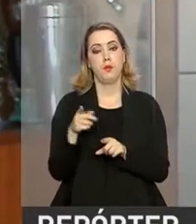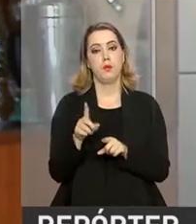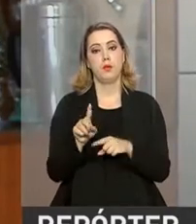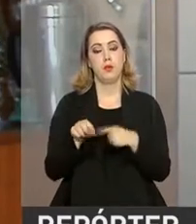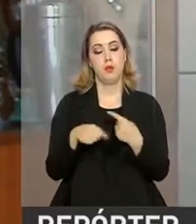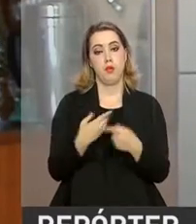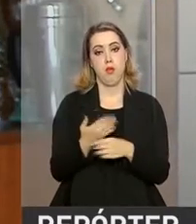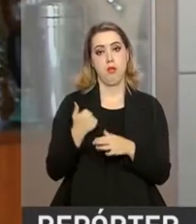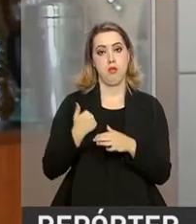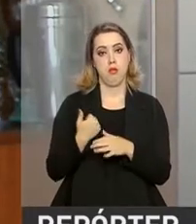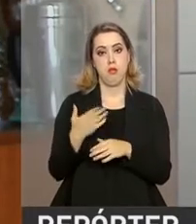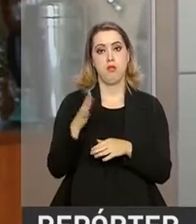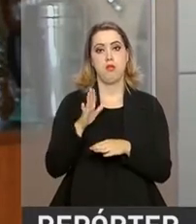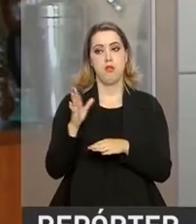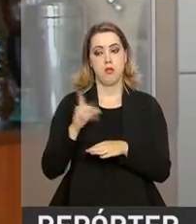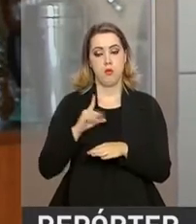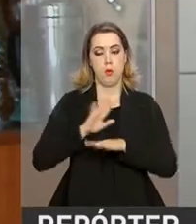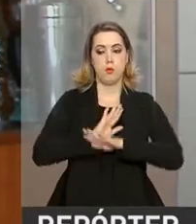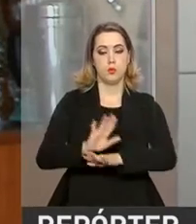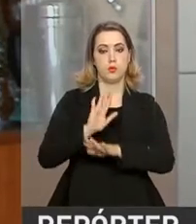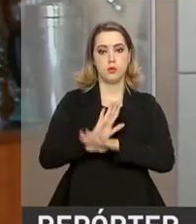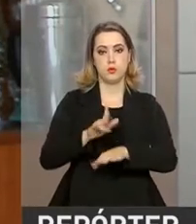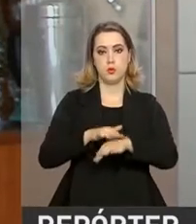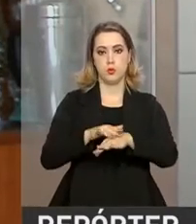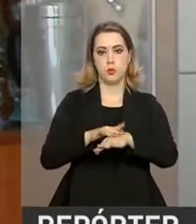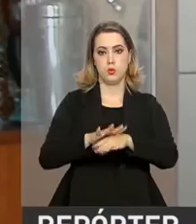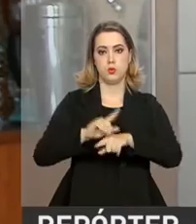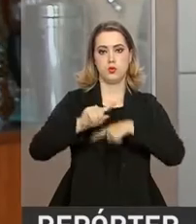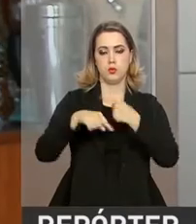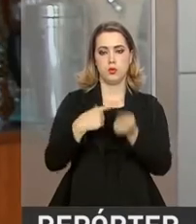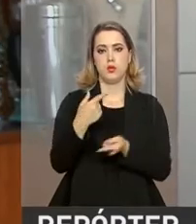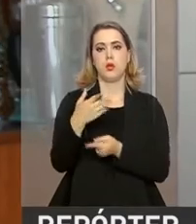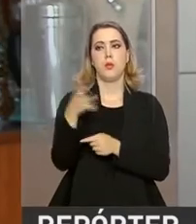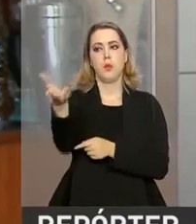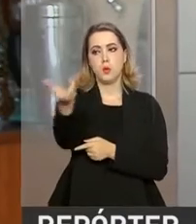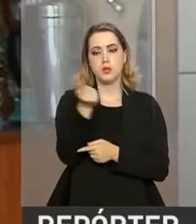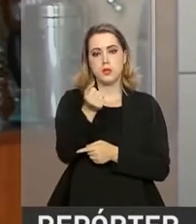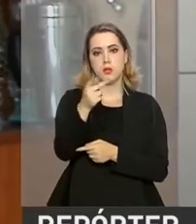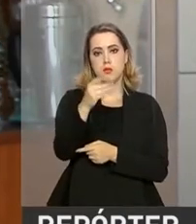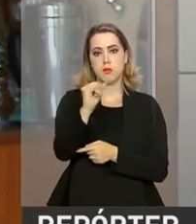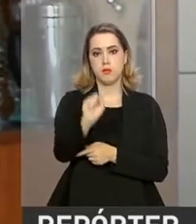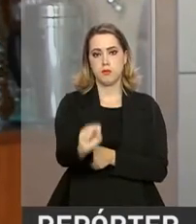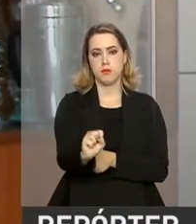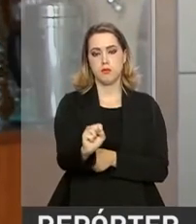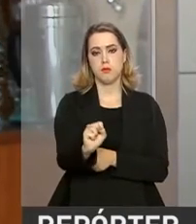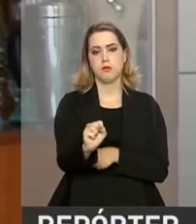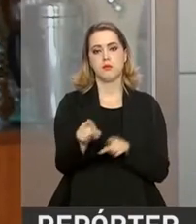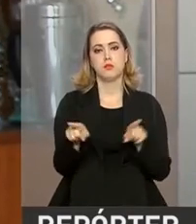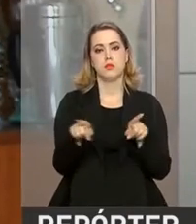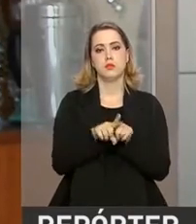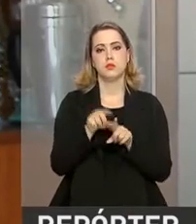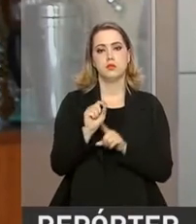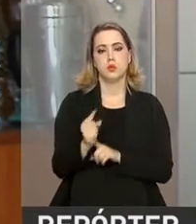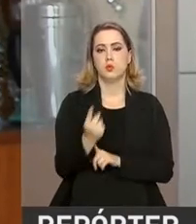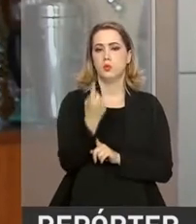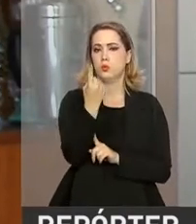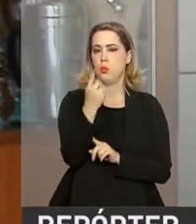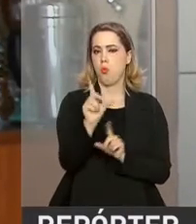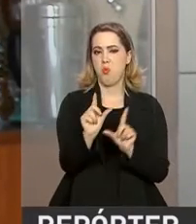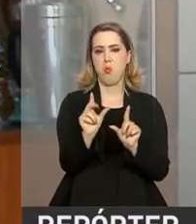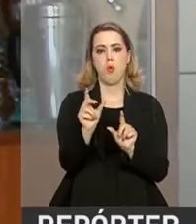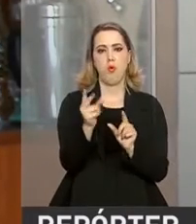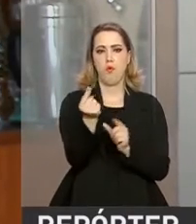fiquei de auxílio doença só que o bis era só um era só uns